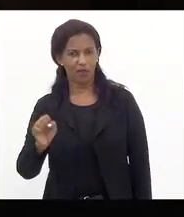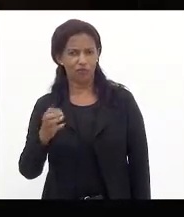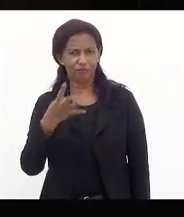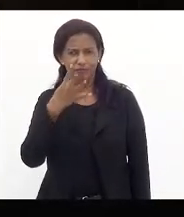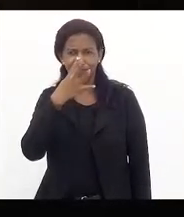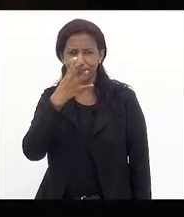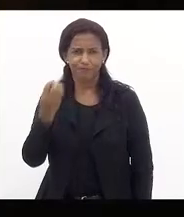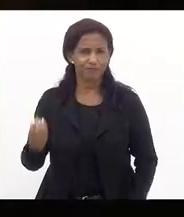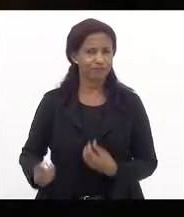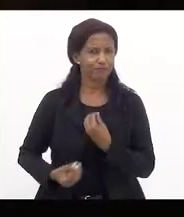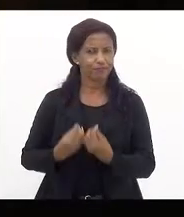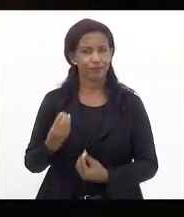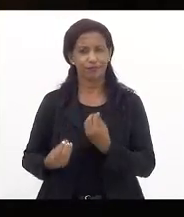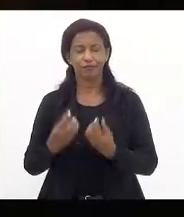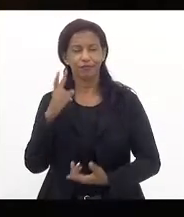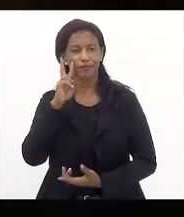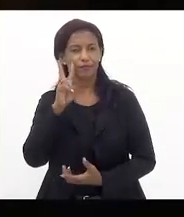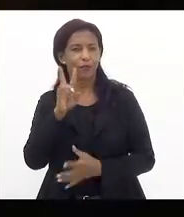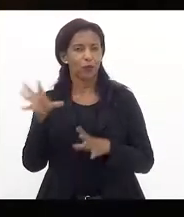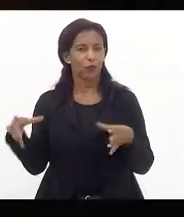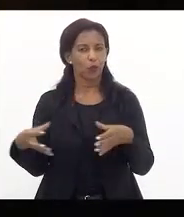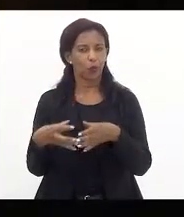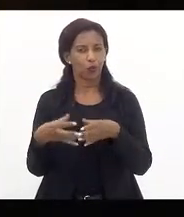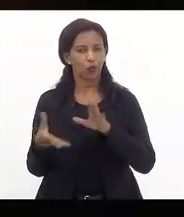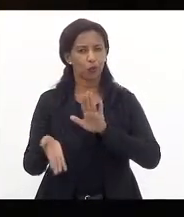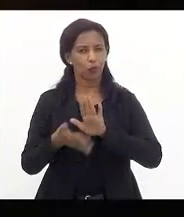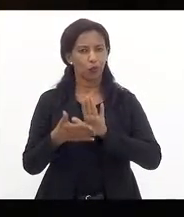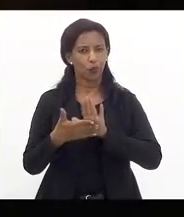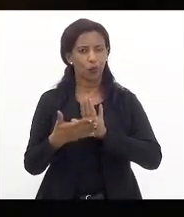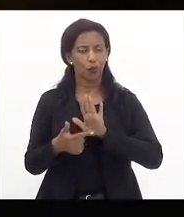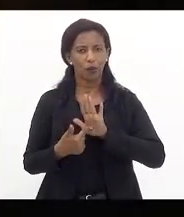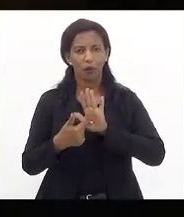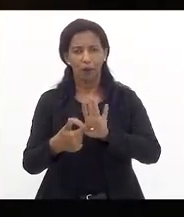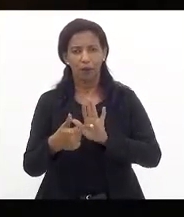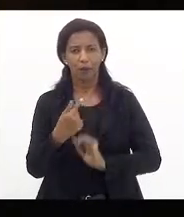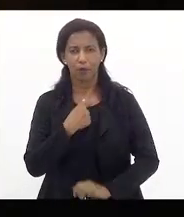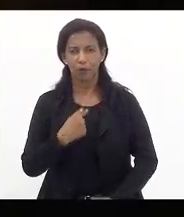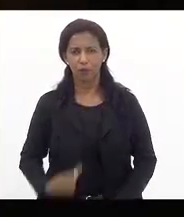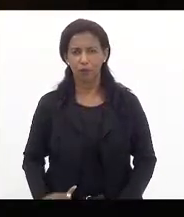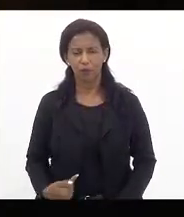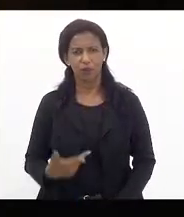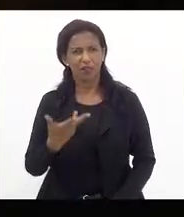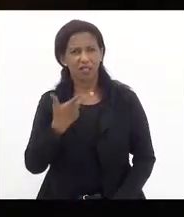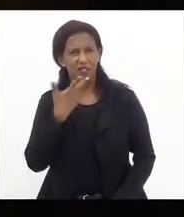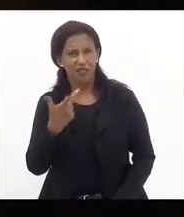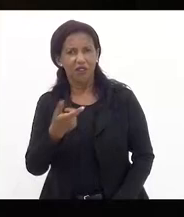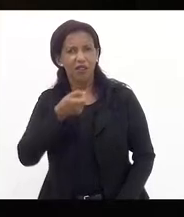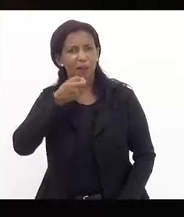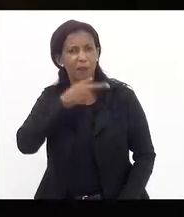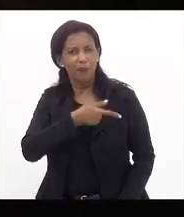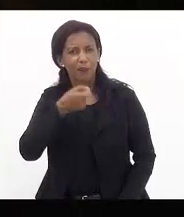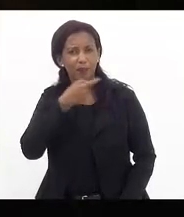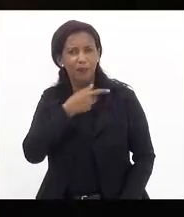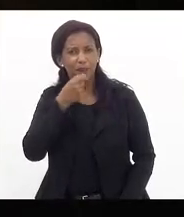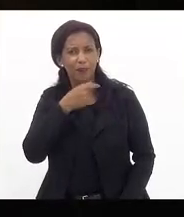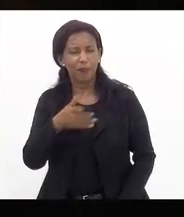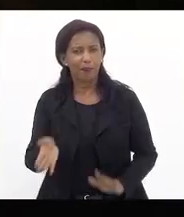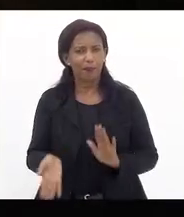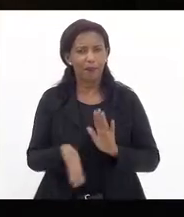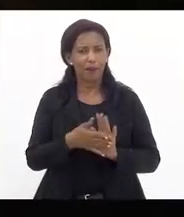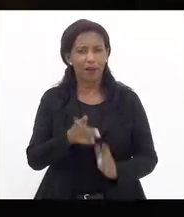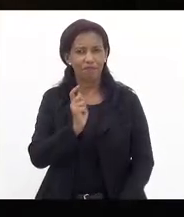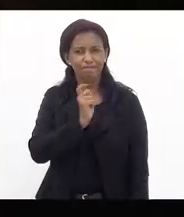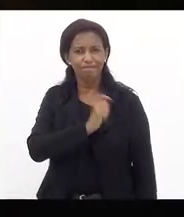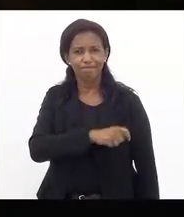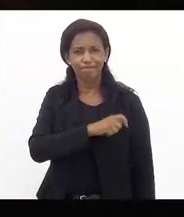impressionante, quando a gente vê o conjunto de medidas apresentadas pelo governo, que chamamos e apelidamos de pacote